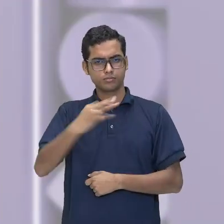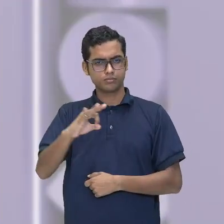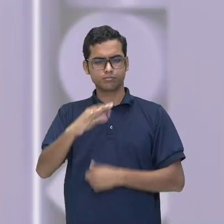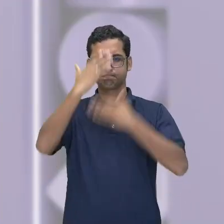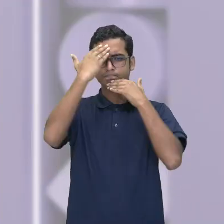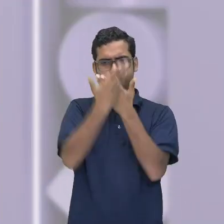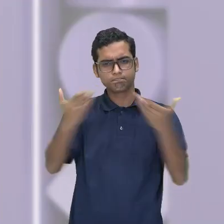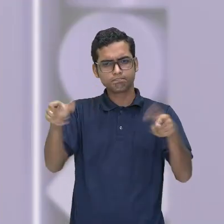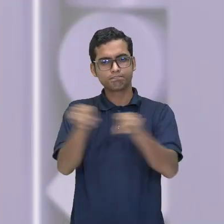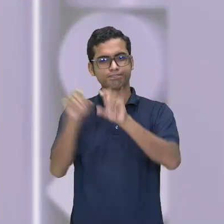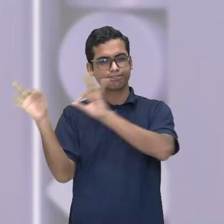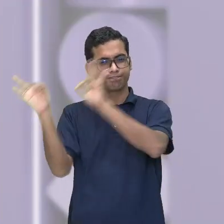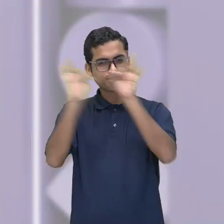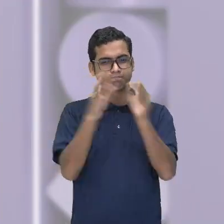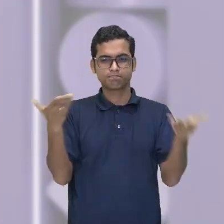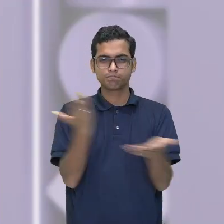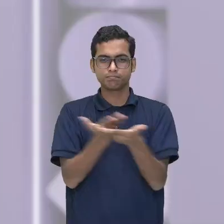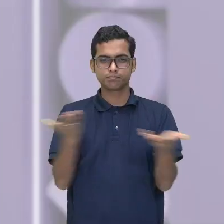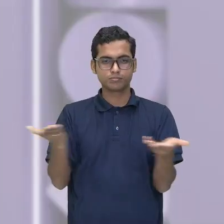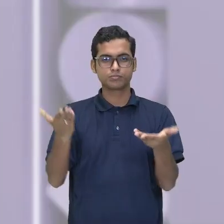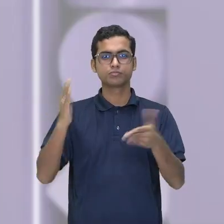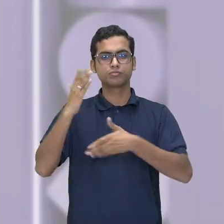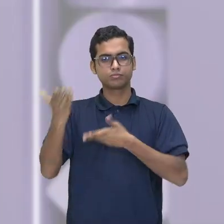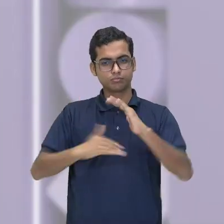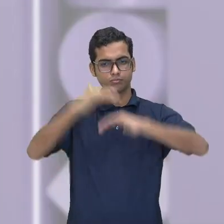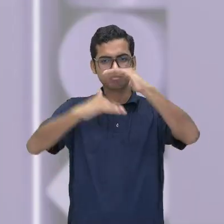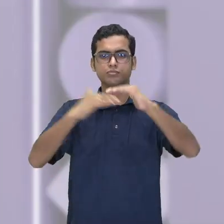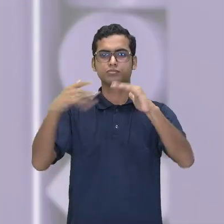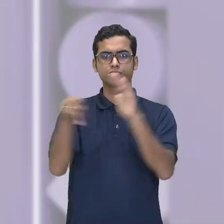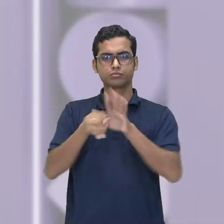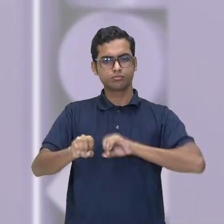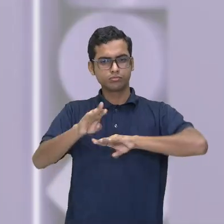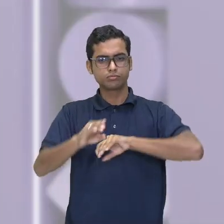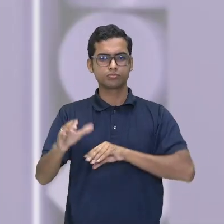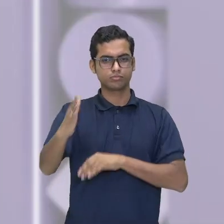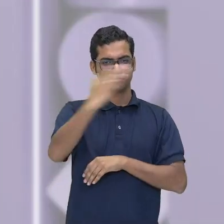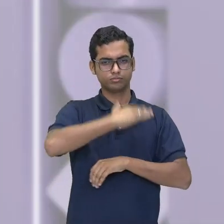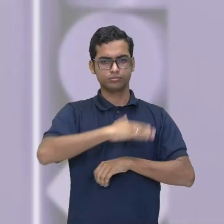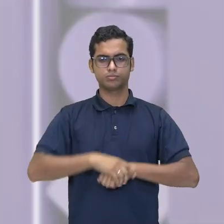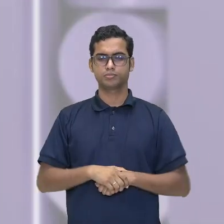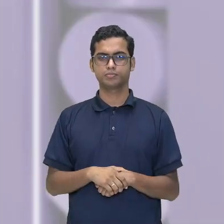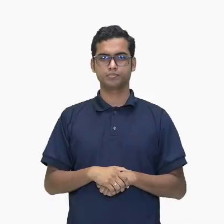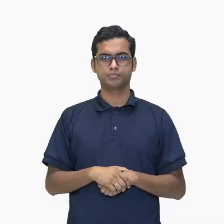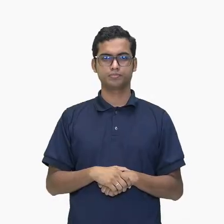muito obrigado por nos acompanhar até aqui e vamos que vamos juntos construir a educação.